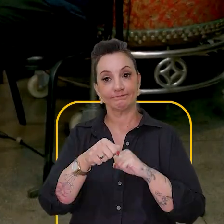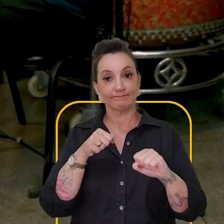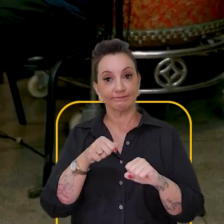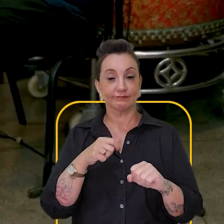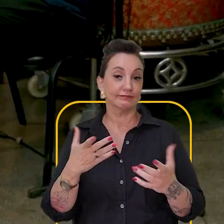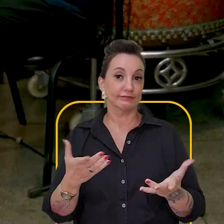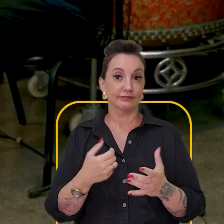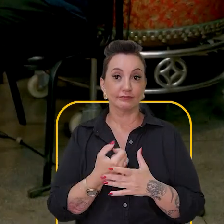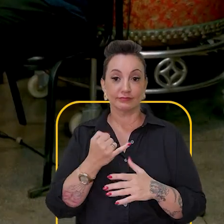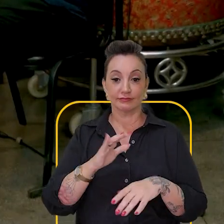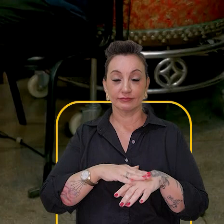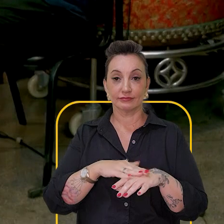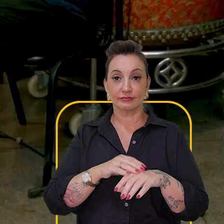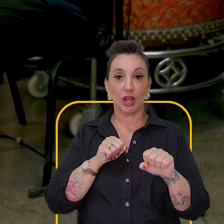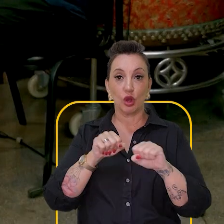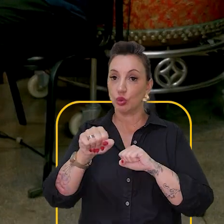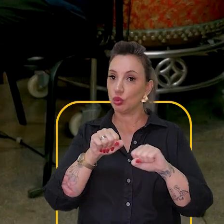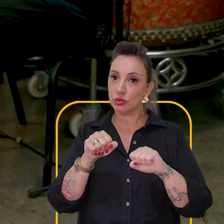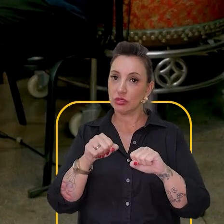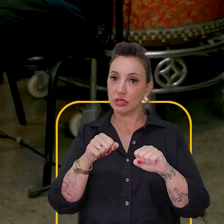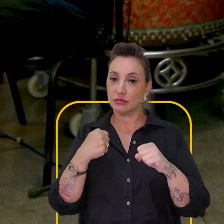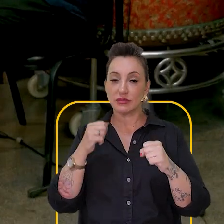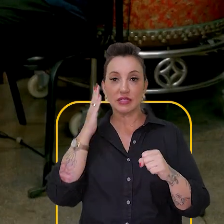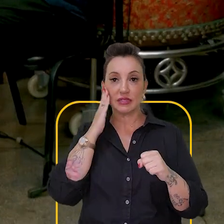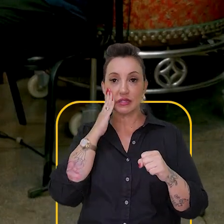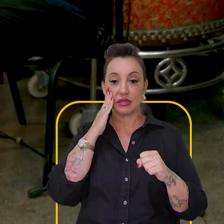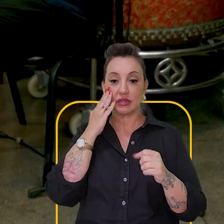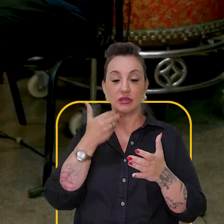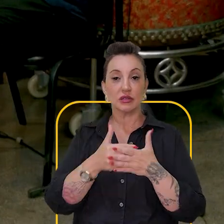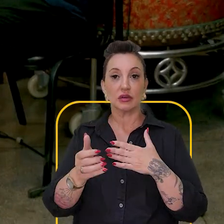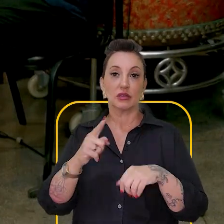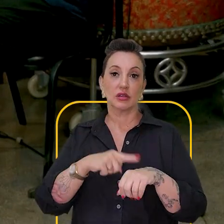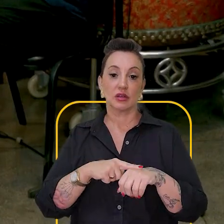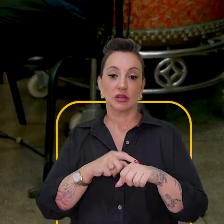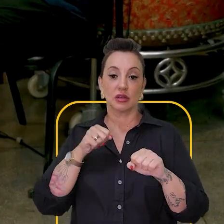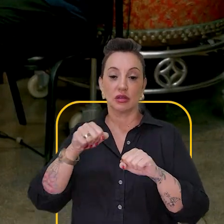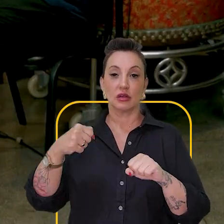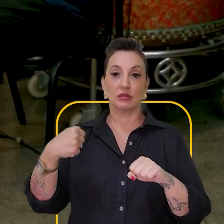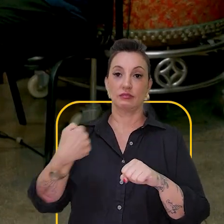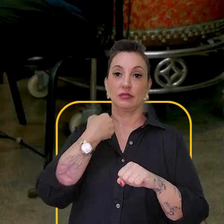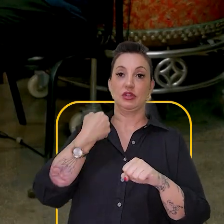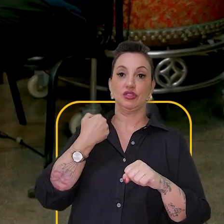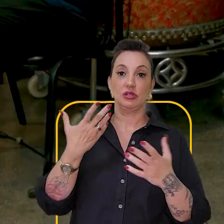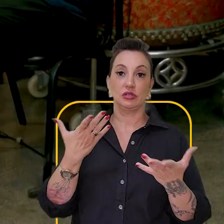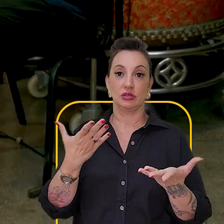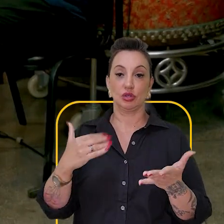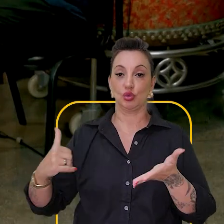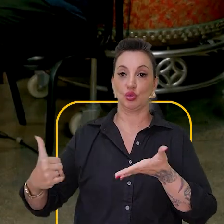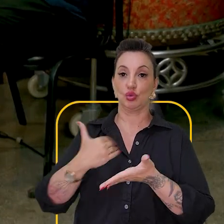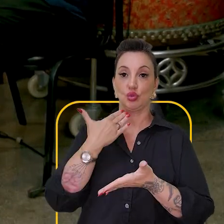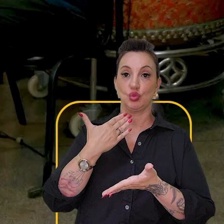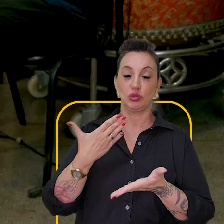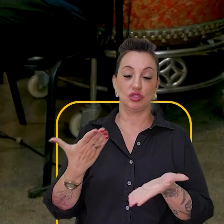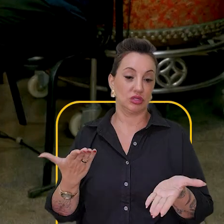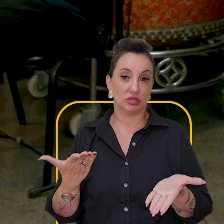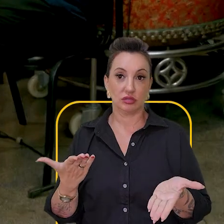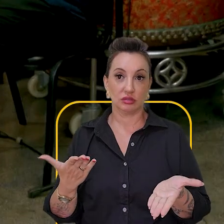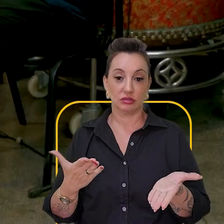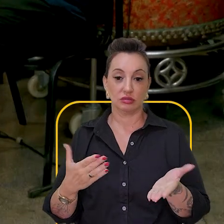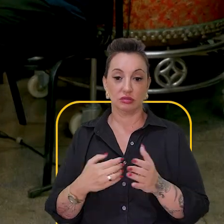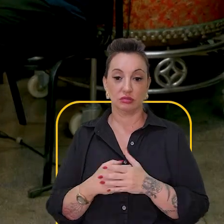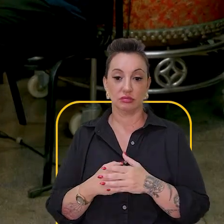bater e se você tá fazendo luta você tem que saber que uma hora ou outra algum golpe vai pegar em você vai escapar um chute Às vezes